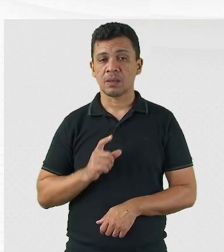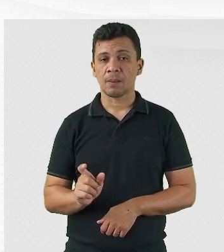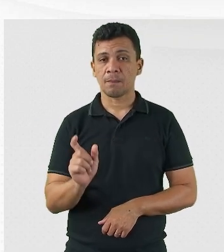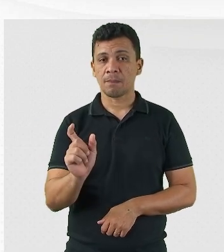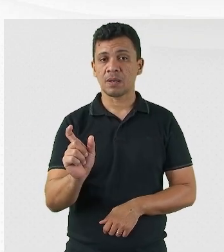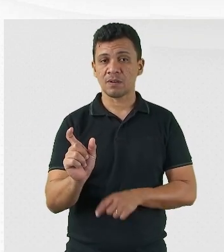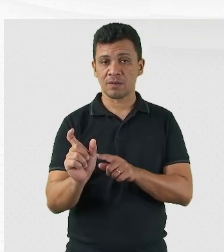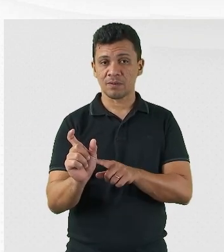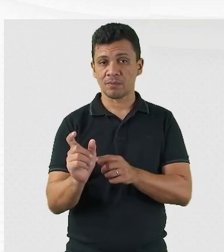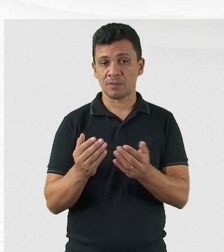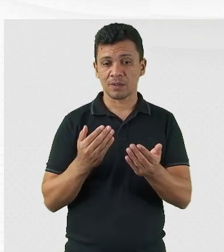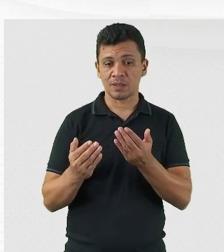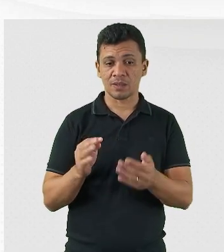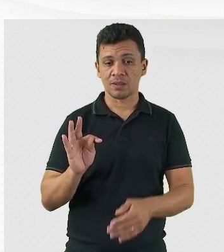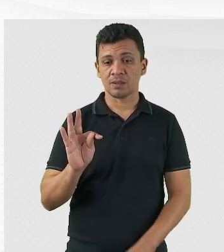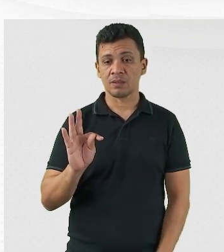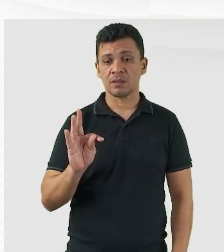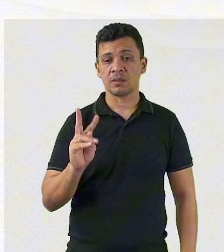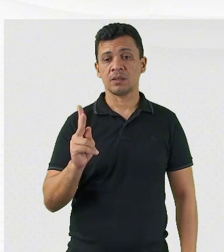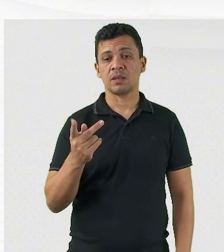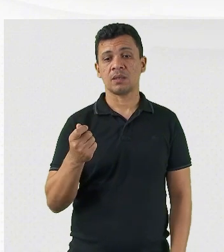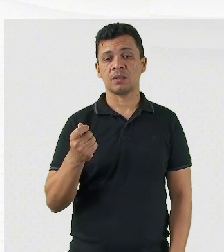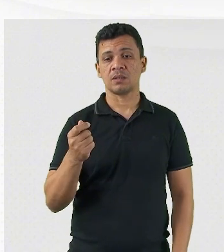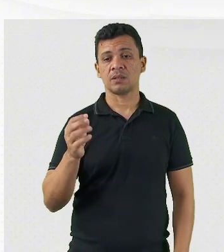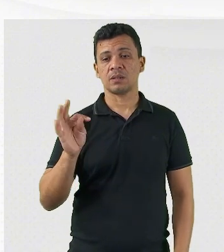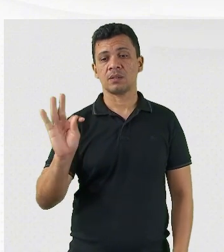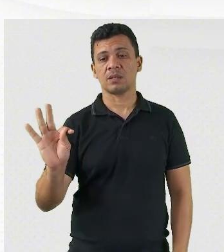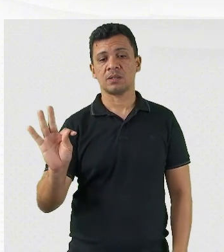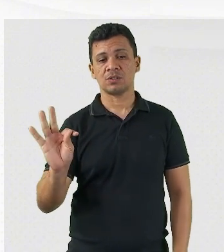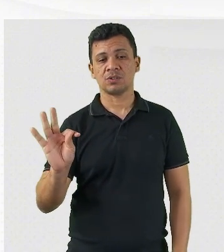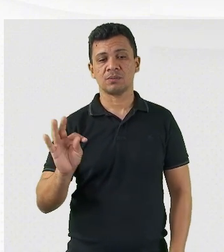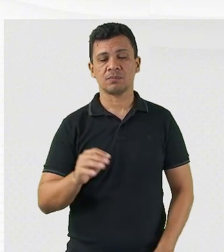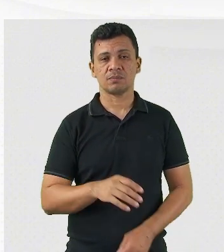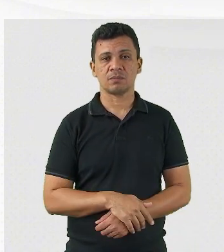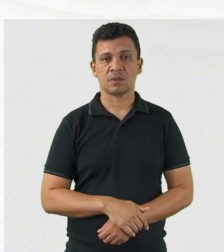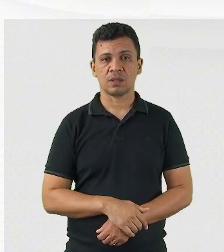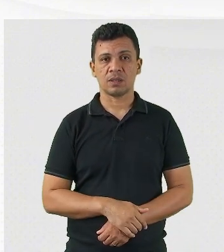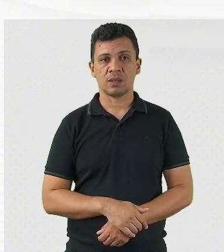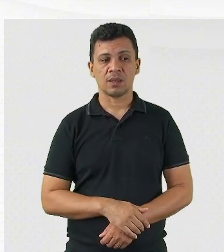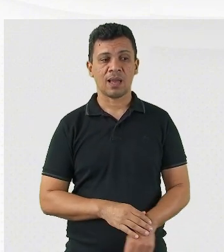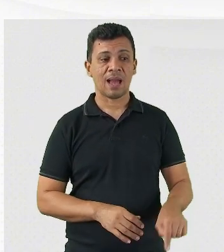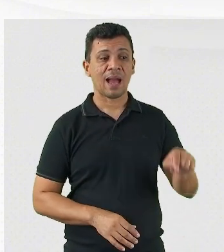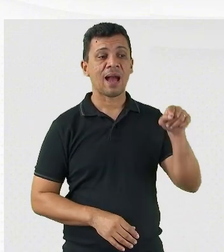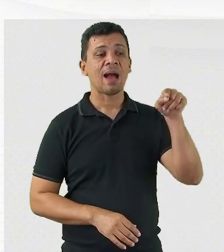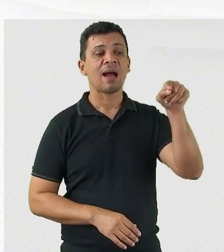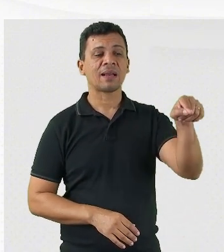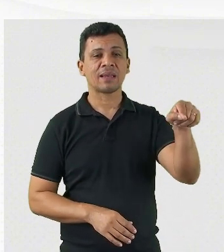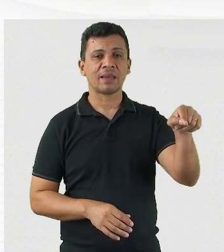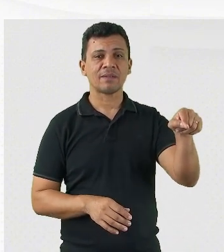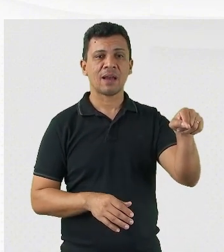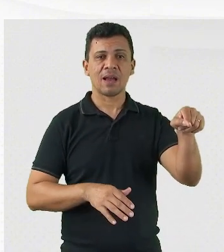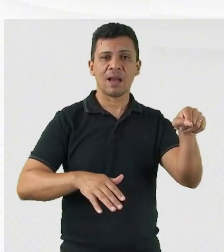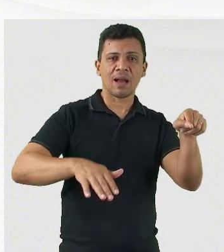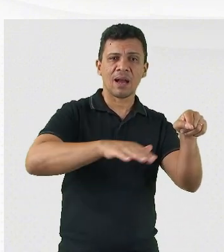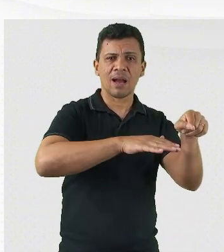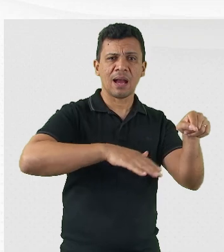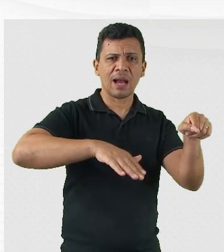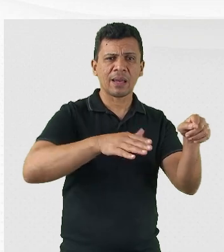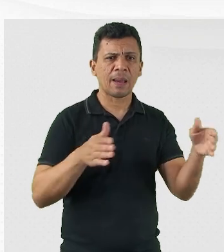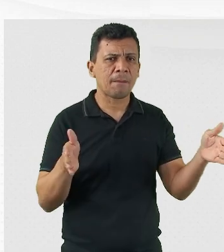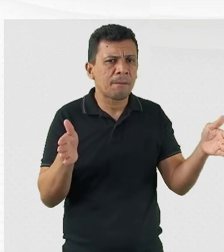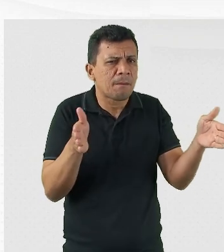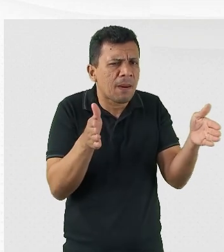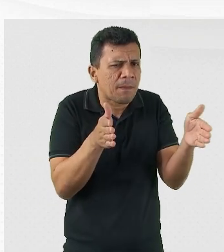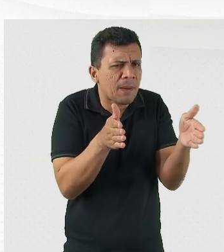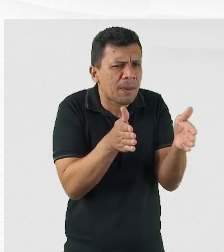tem que analisar. That small area. Aquela área pequena. Aquela